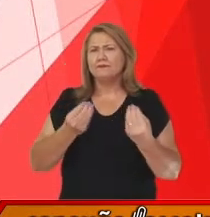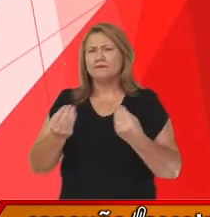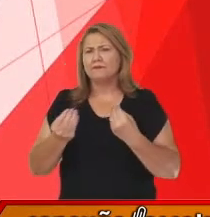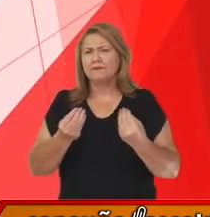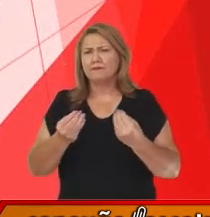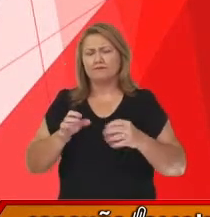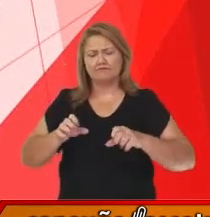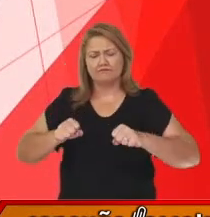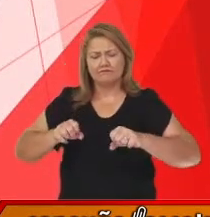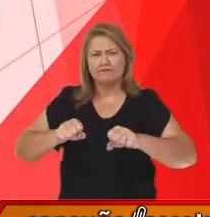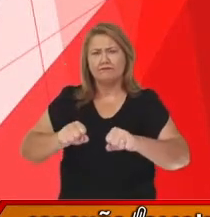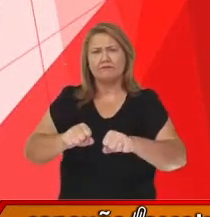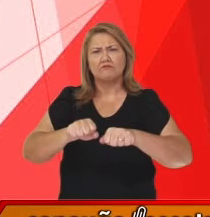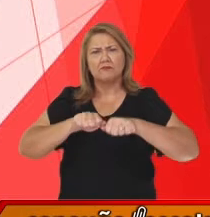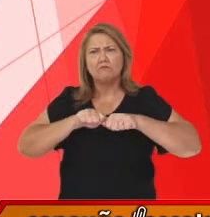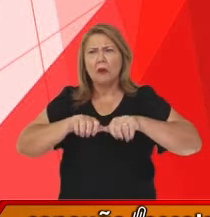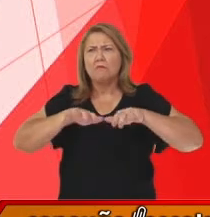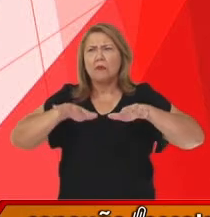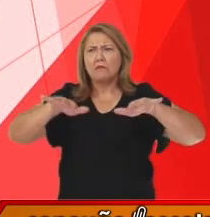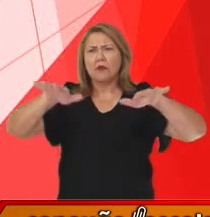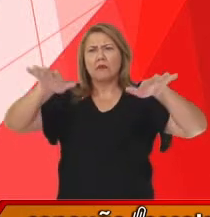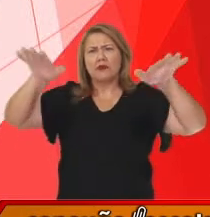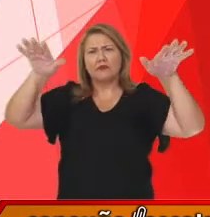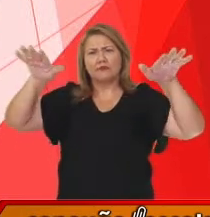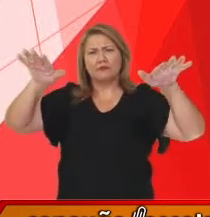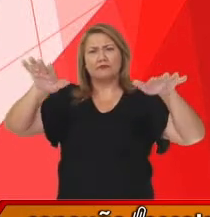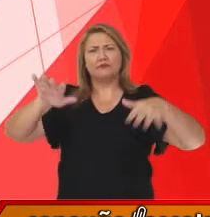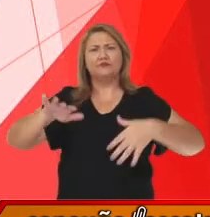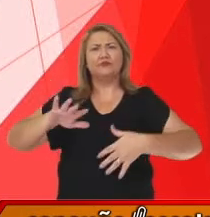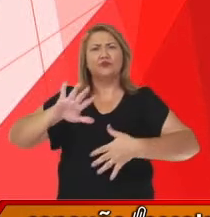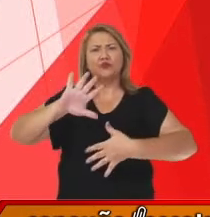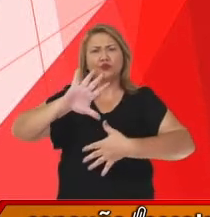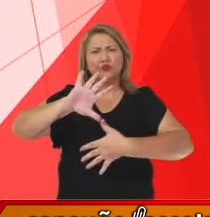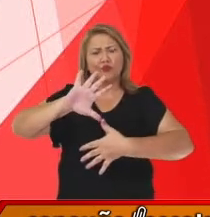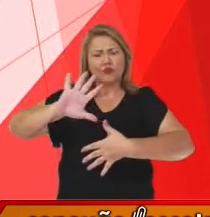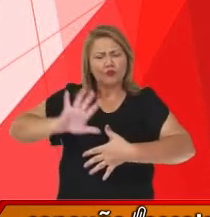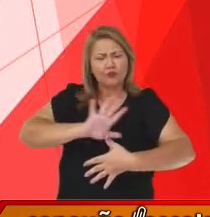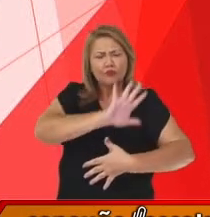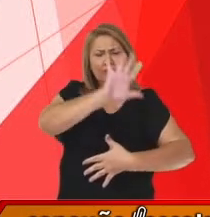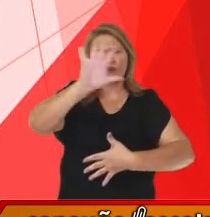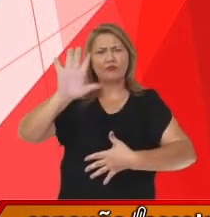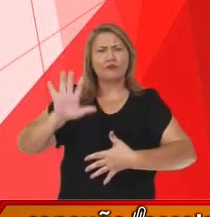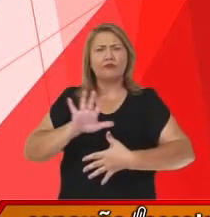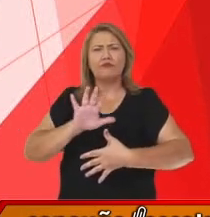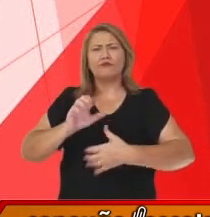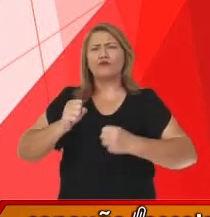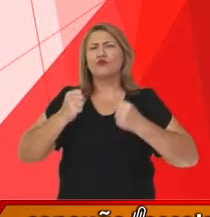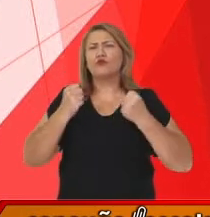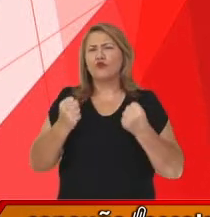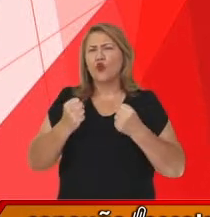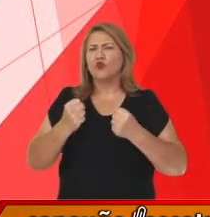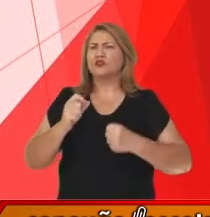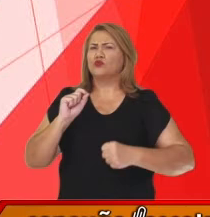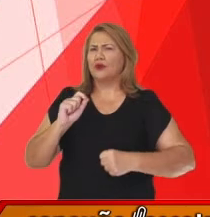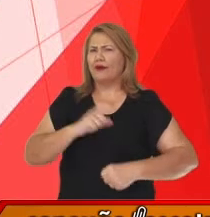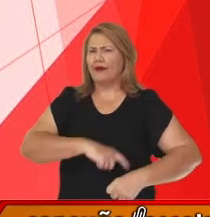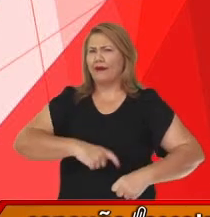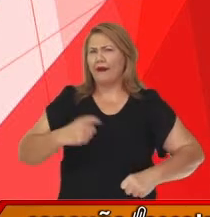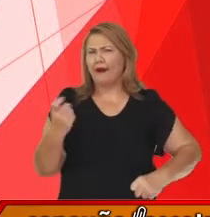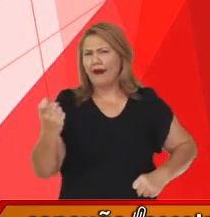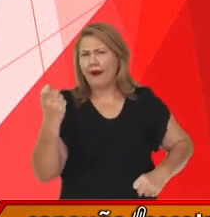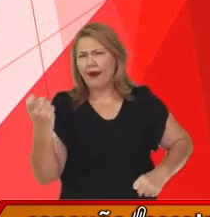esses colonos avançaram sobre os territórios vizinhos, tomando-os pela força das armas